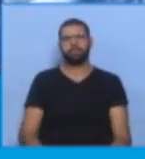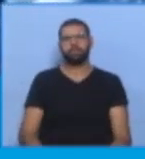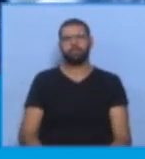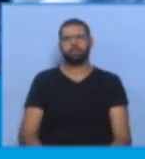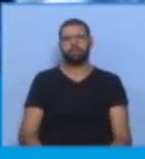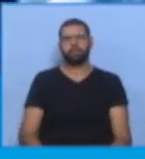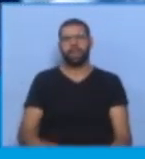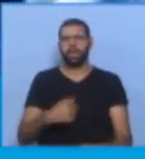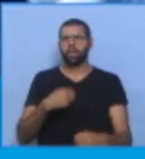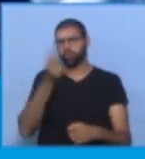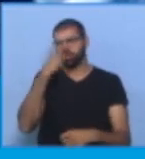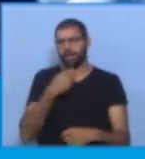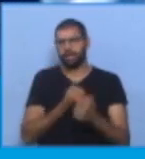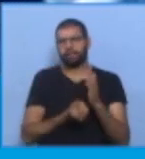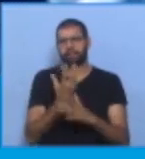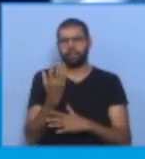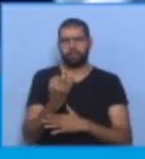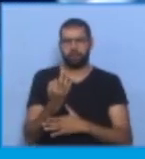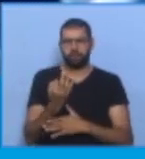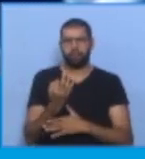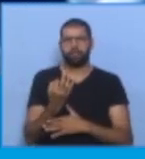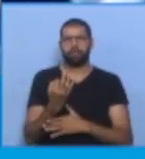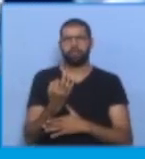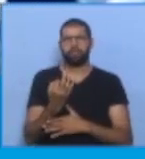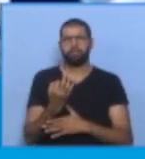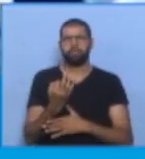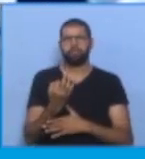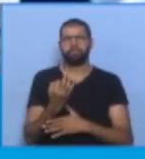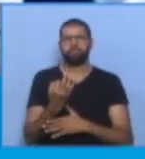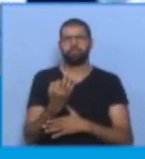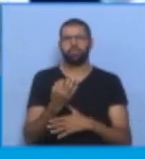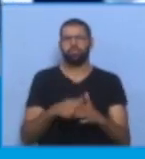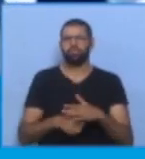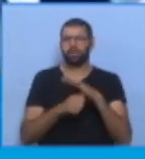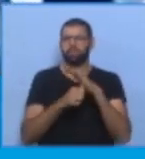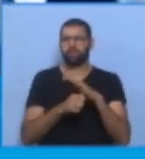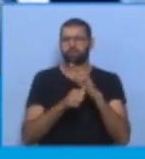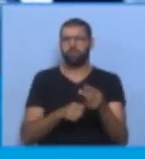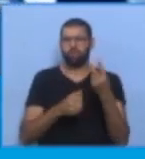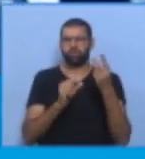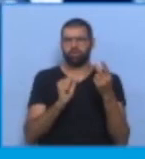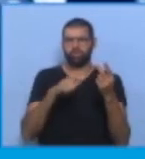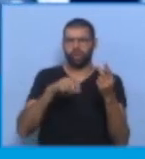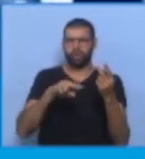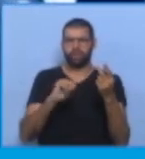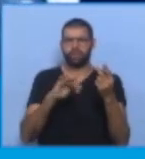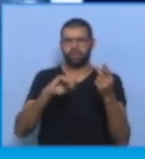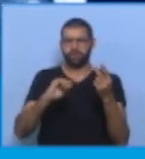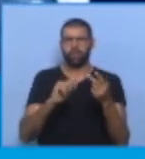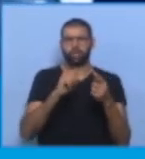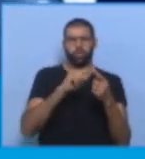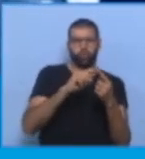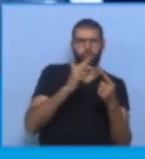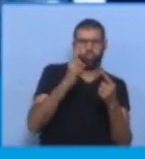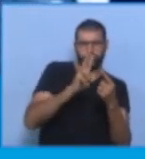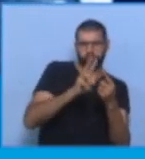Trata-se da narrativa de criação que está nos 2 capítulos do Gênesis, capítulos 2 e 3